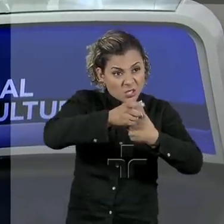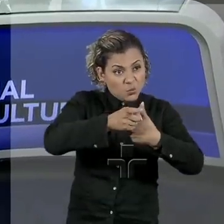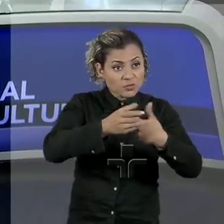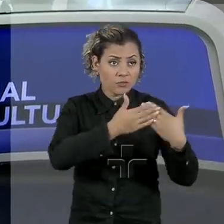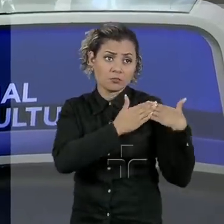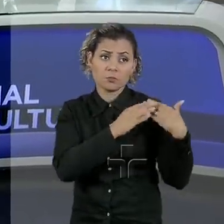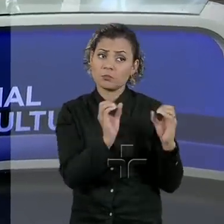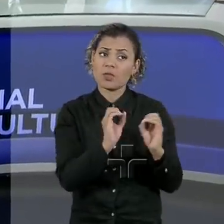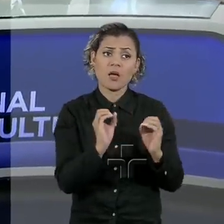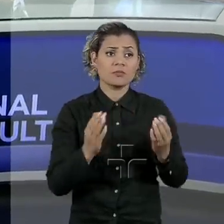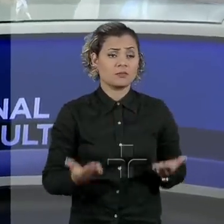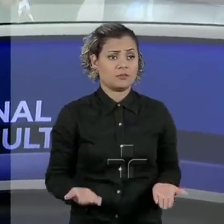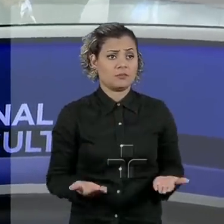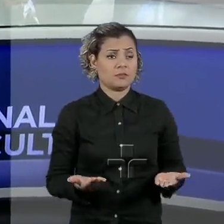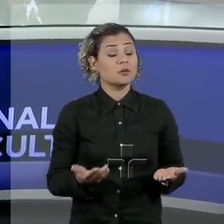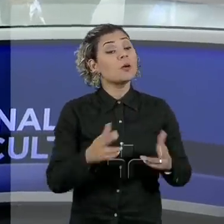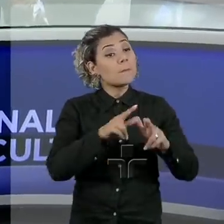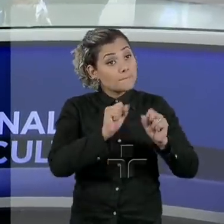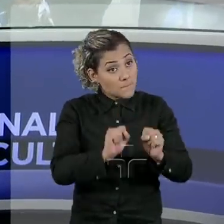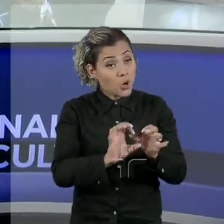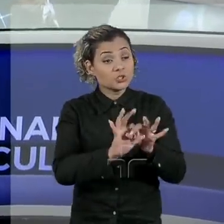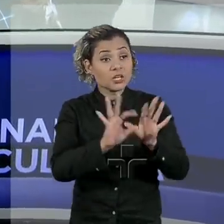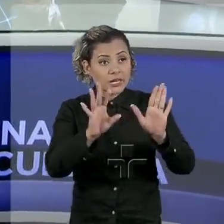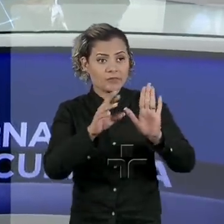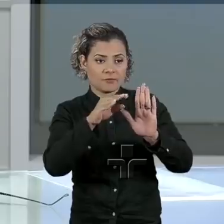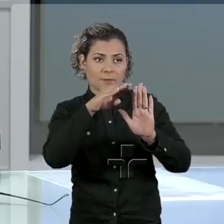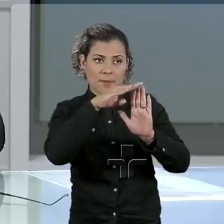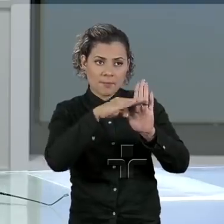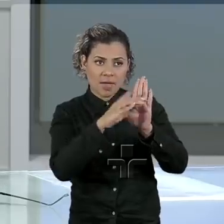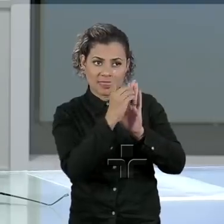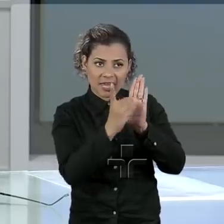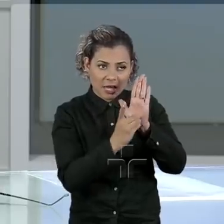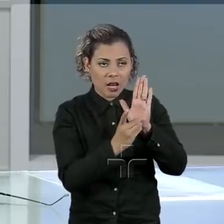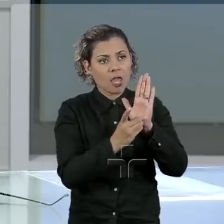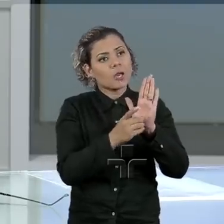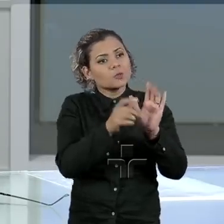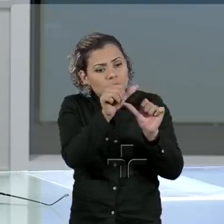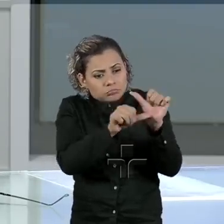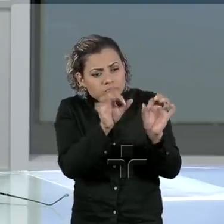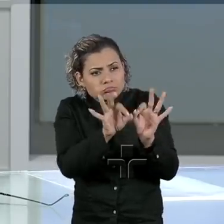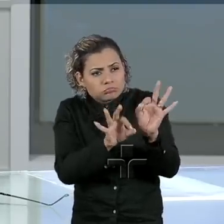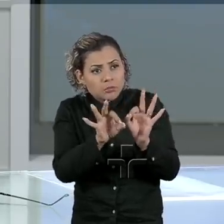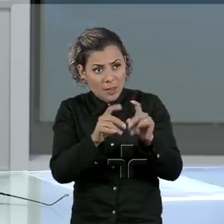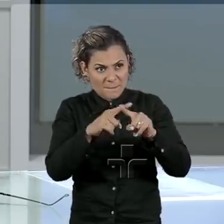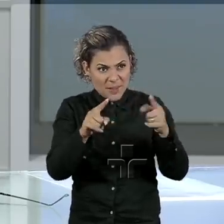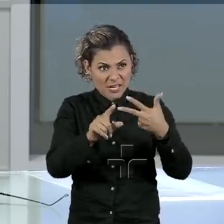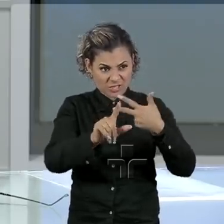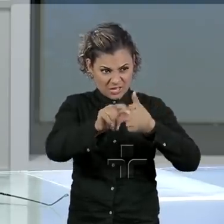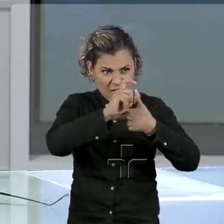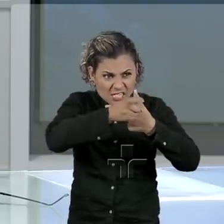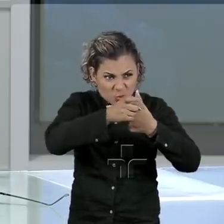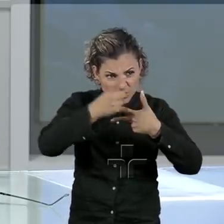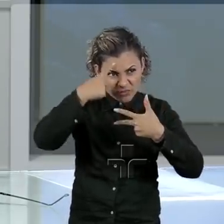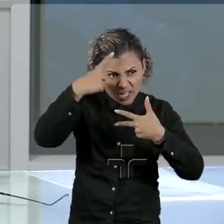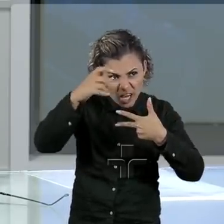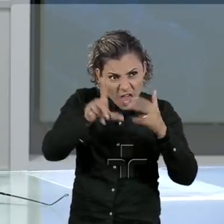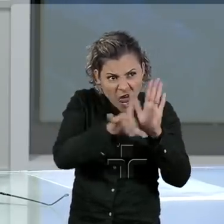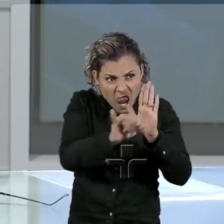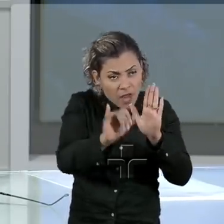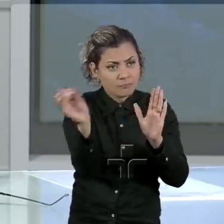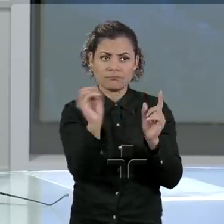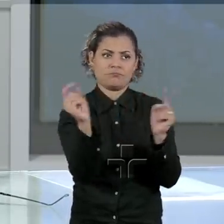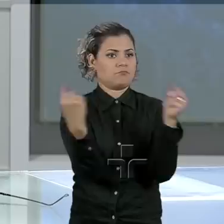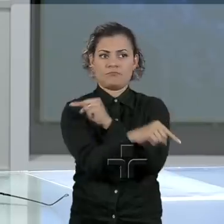isso. O Executivo pode regulamentar através de decretos, mas elaborar leis não é papel do Executivo. Então, isso está claro.